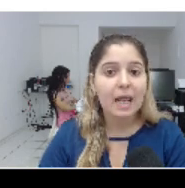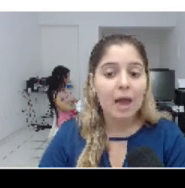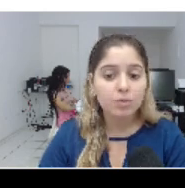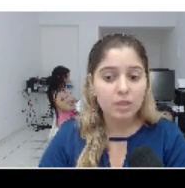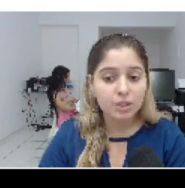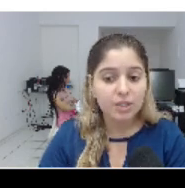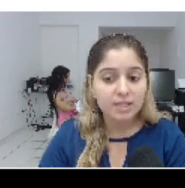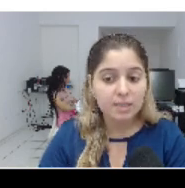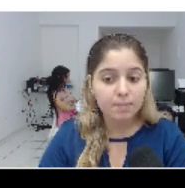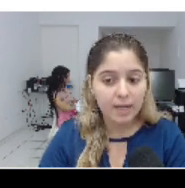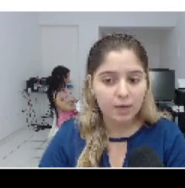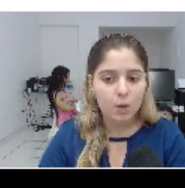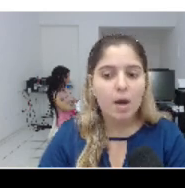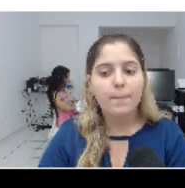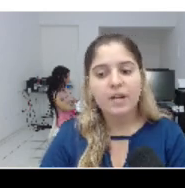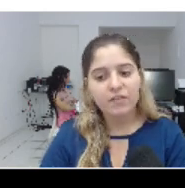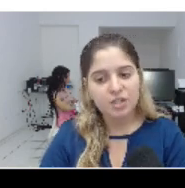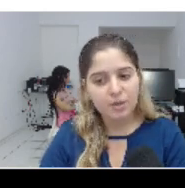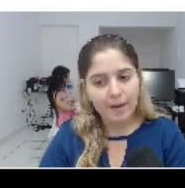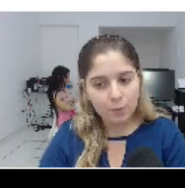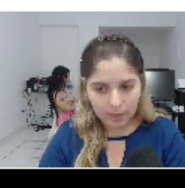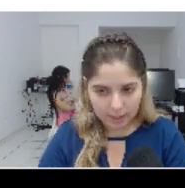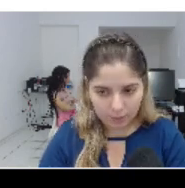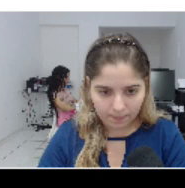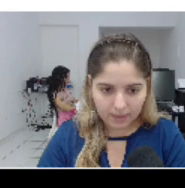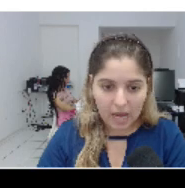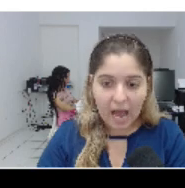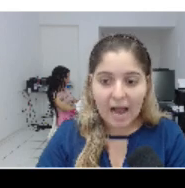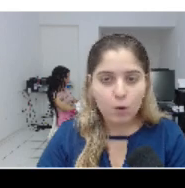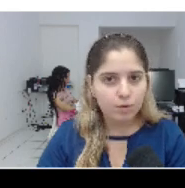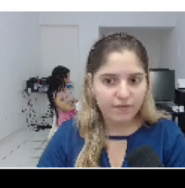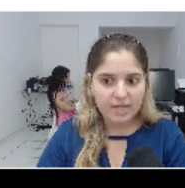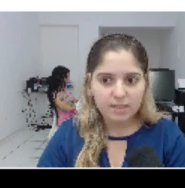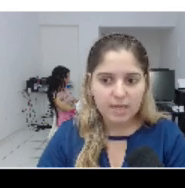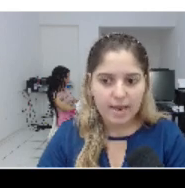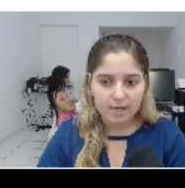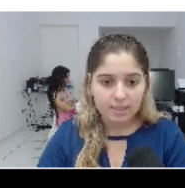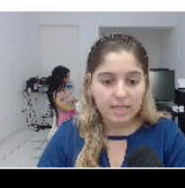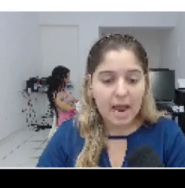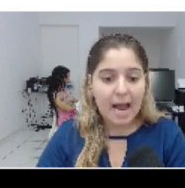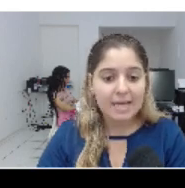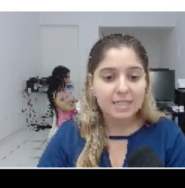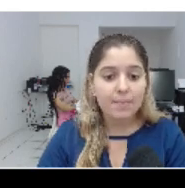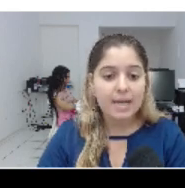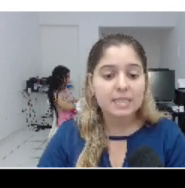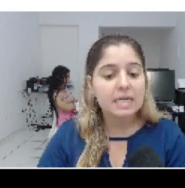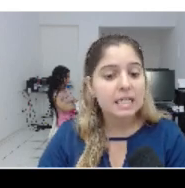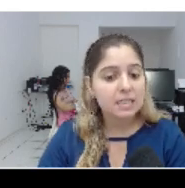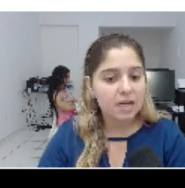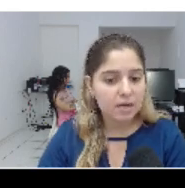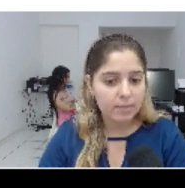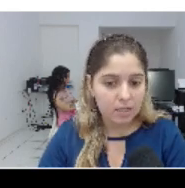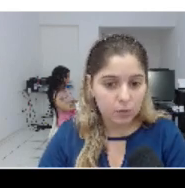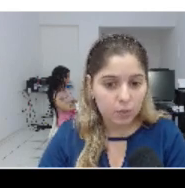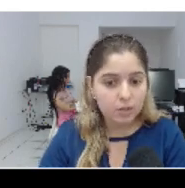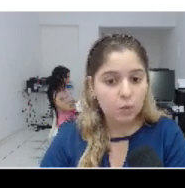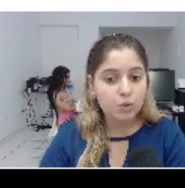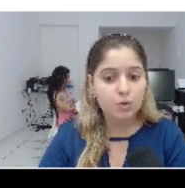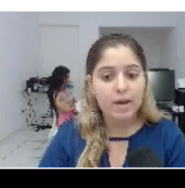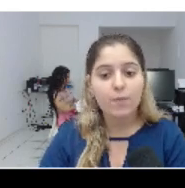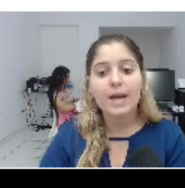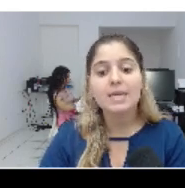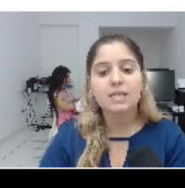chamada cláusula de desempenho prevista para o pleito, com diversas regras. As demais 15